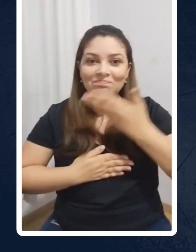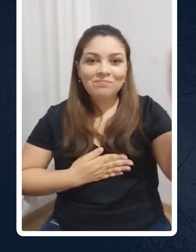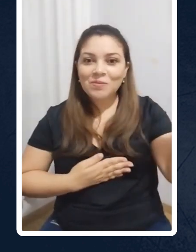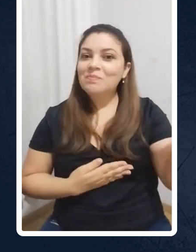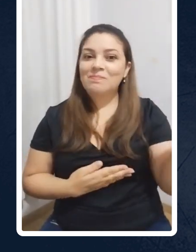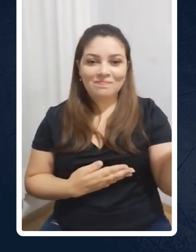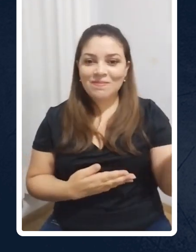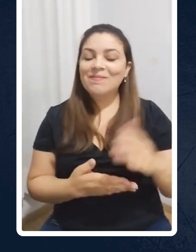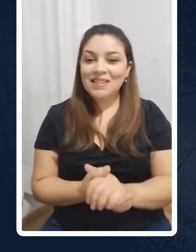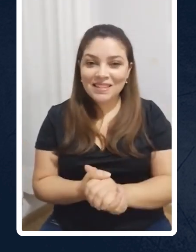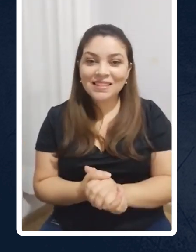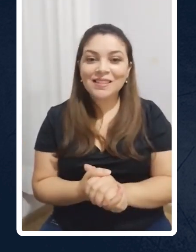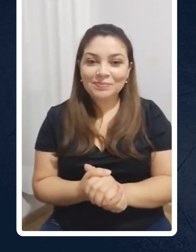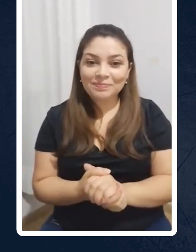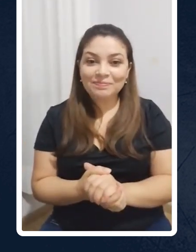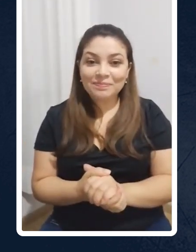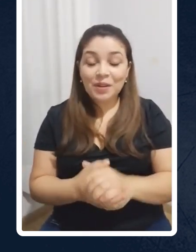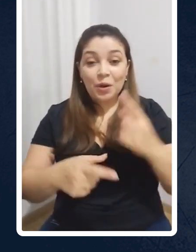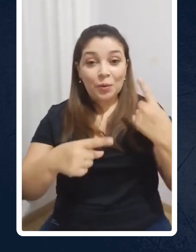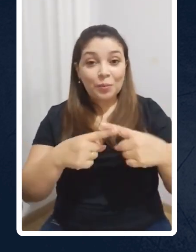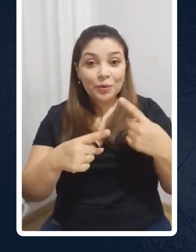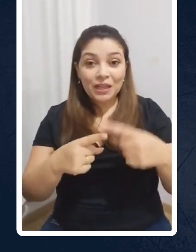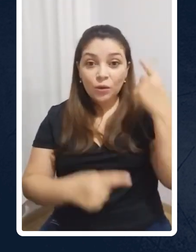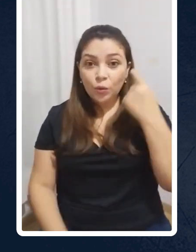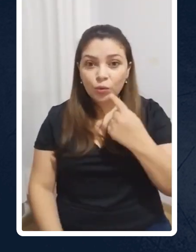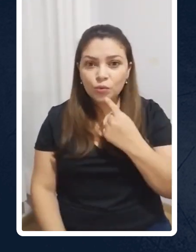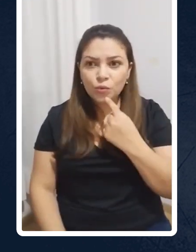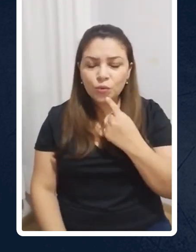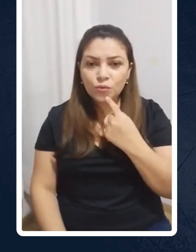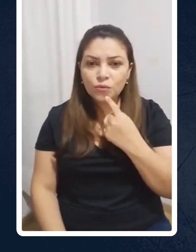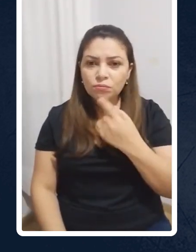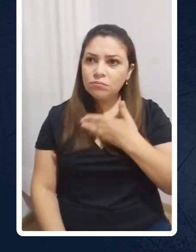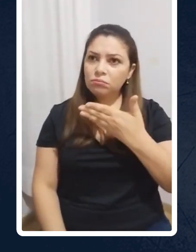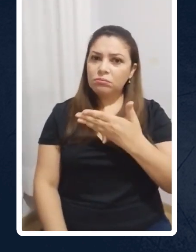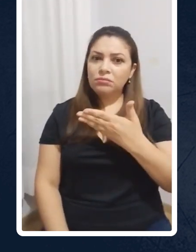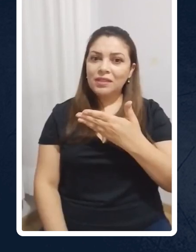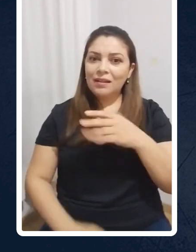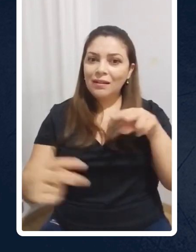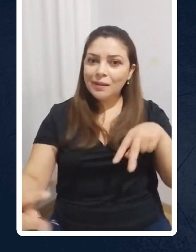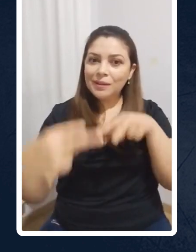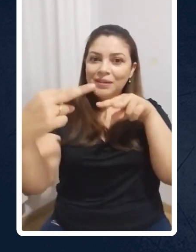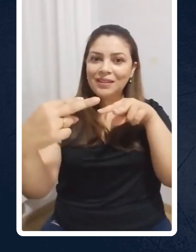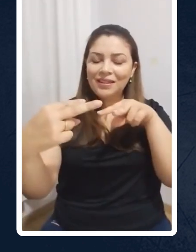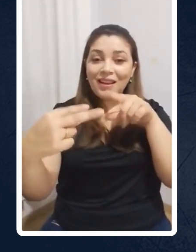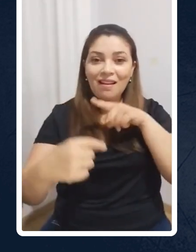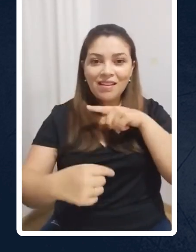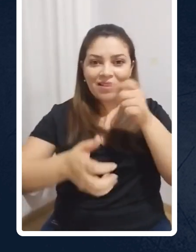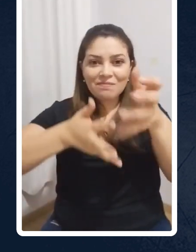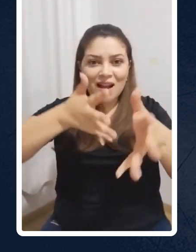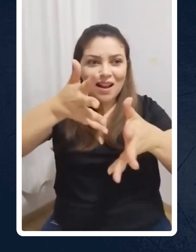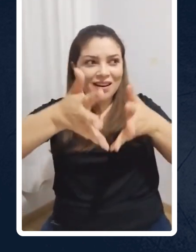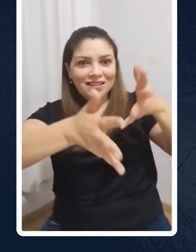de ser visto, porque a Libras, ela permite